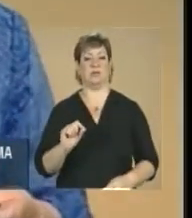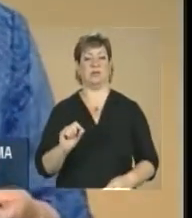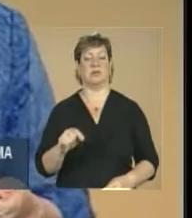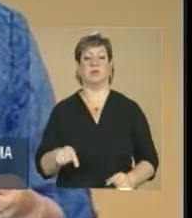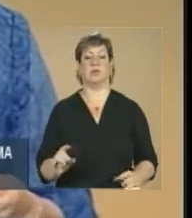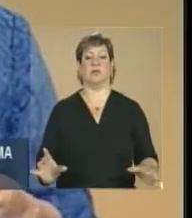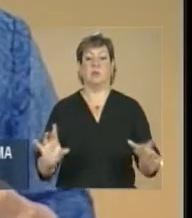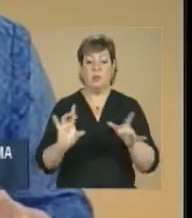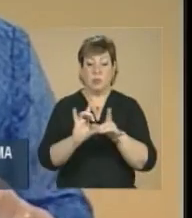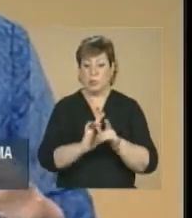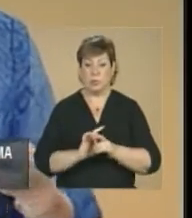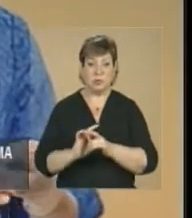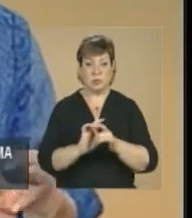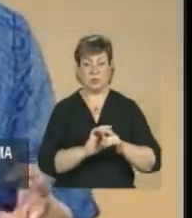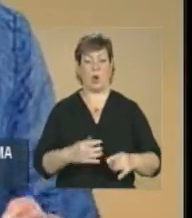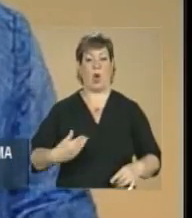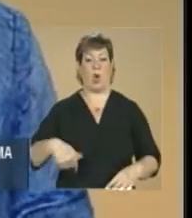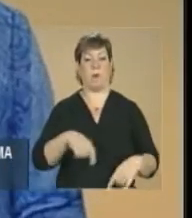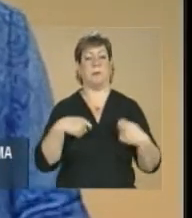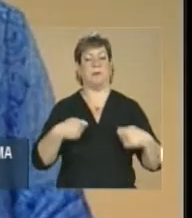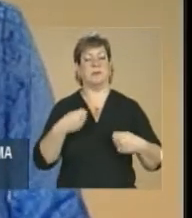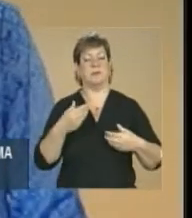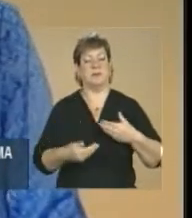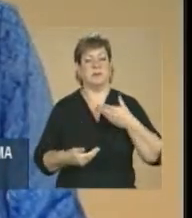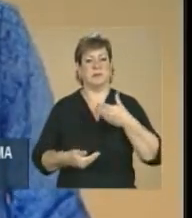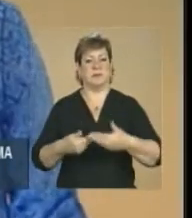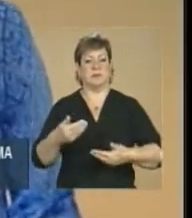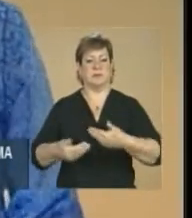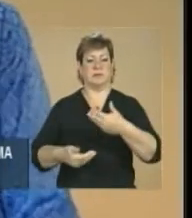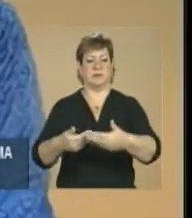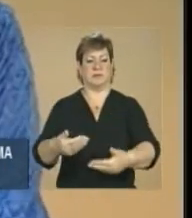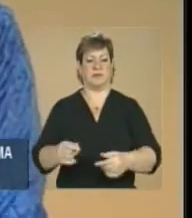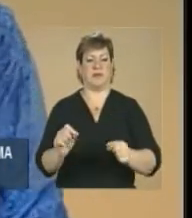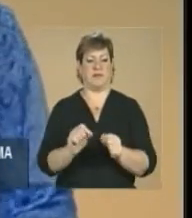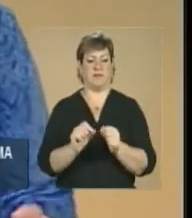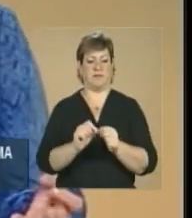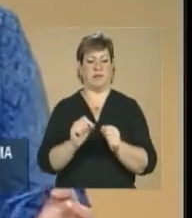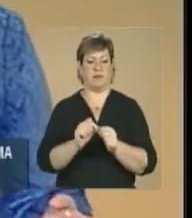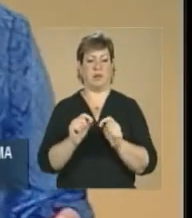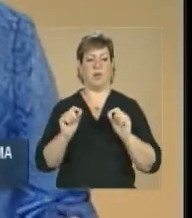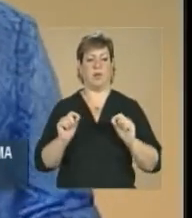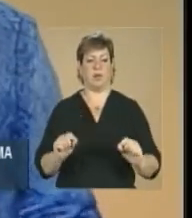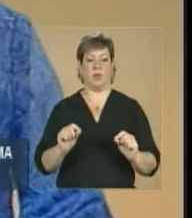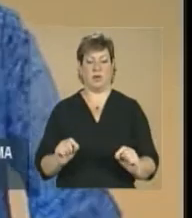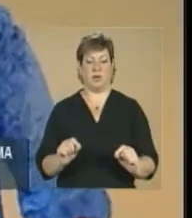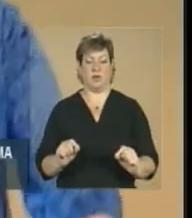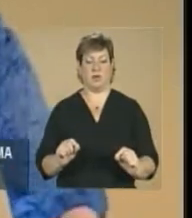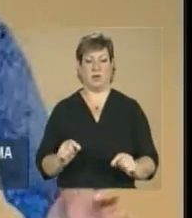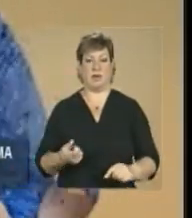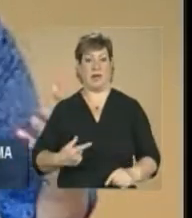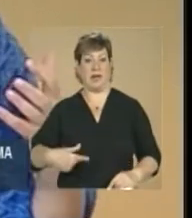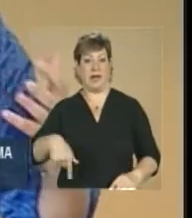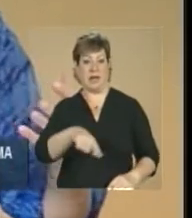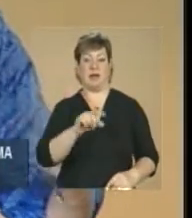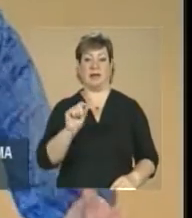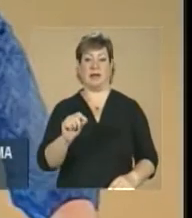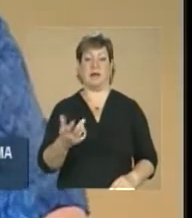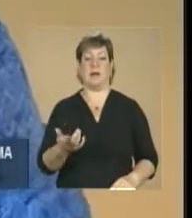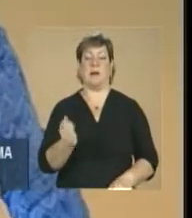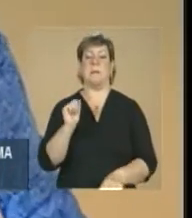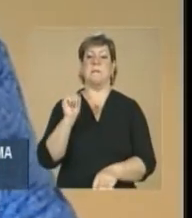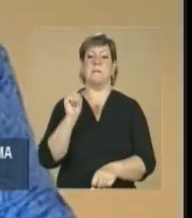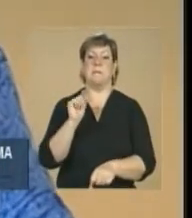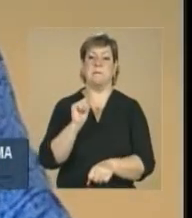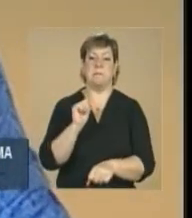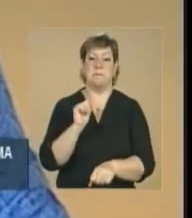as amarras que nós temos de progressivamente, de fazer com que elas parem de conter